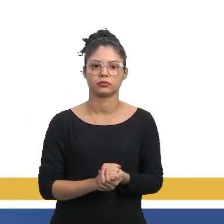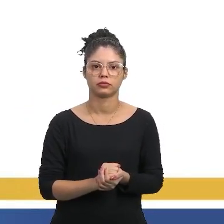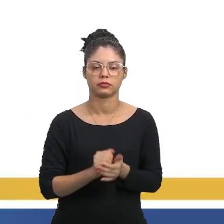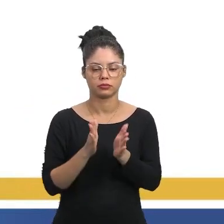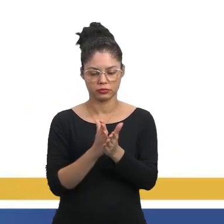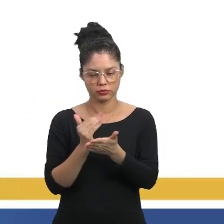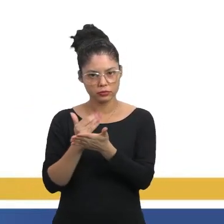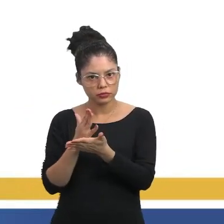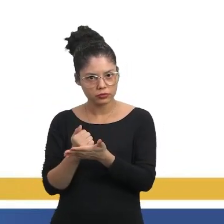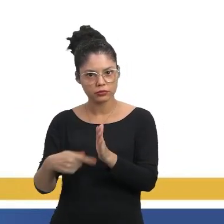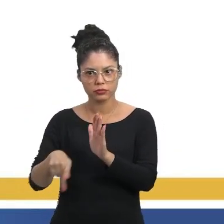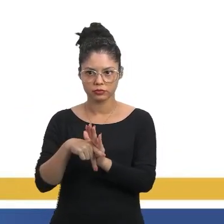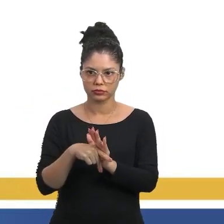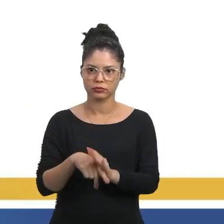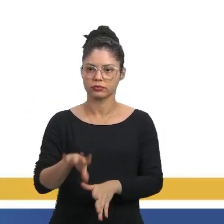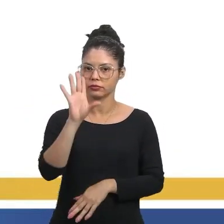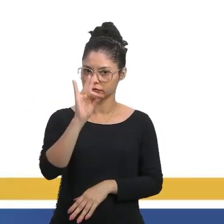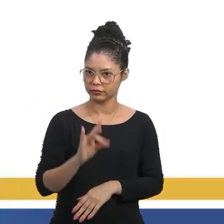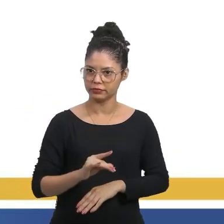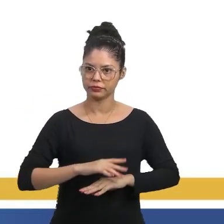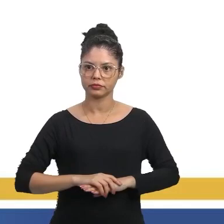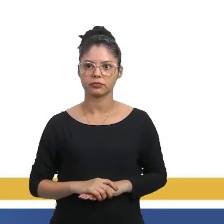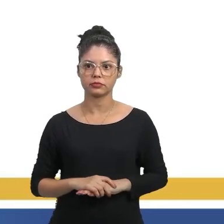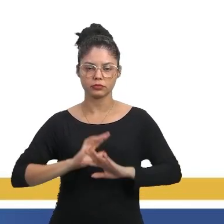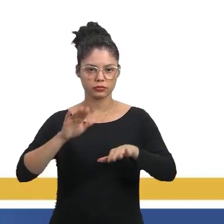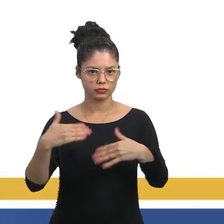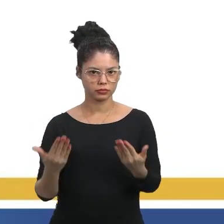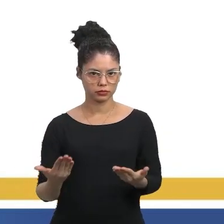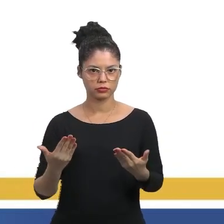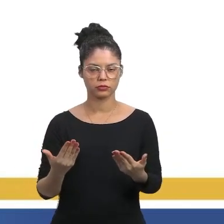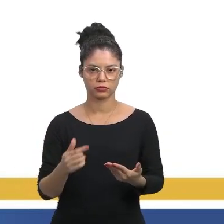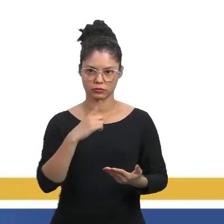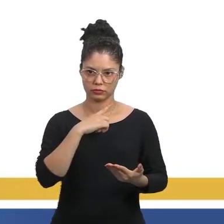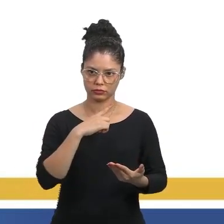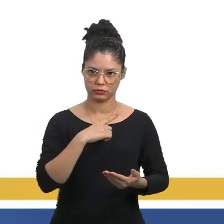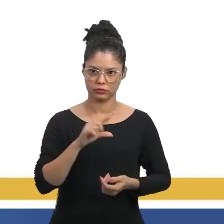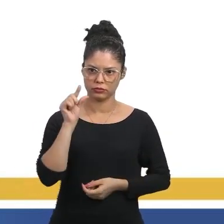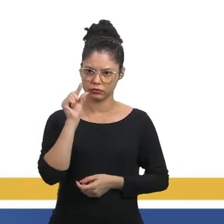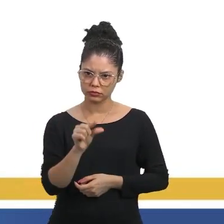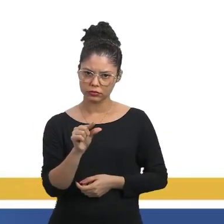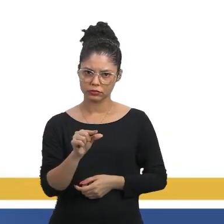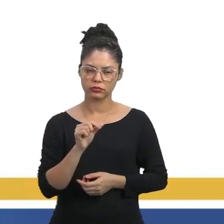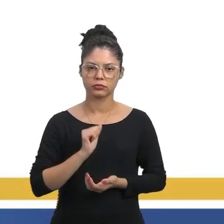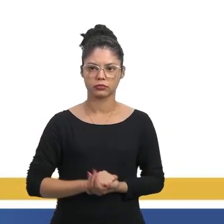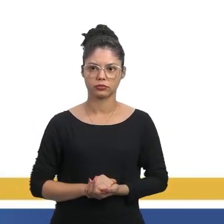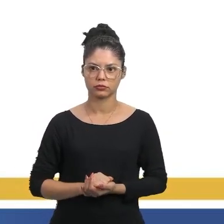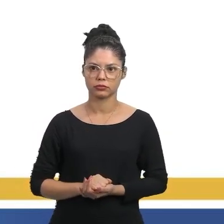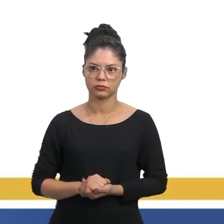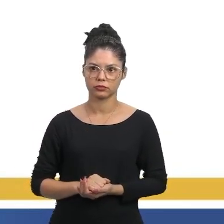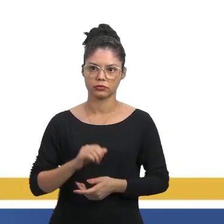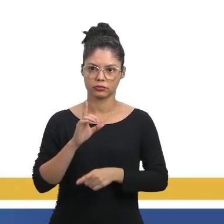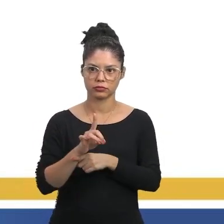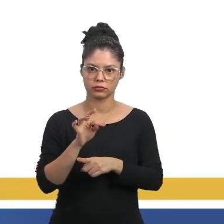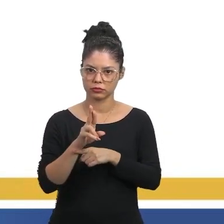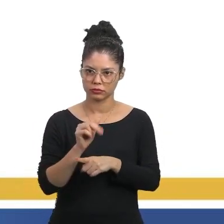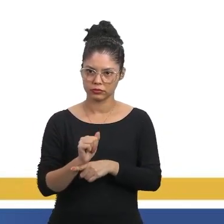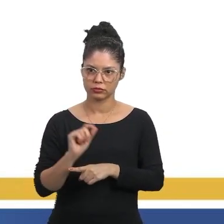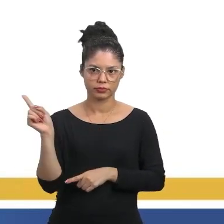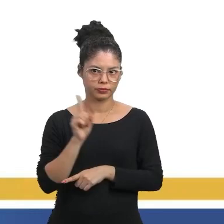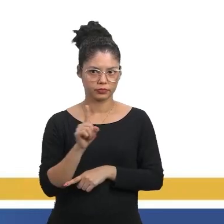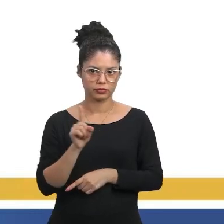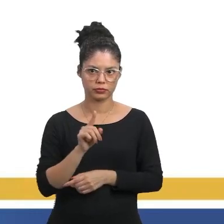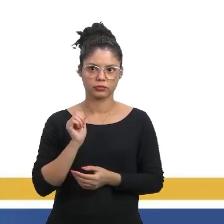partículas, as especificidades do lado. Qual o modelo que contém partículas subatômicas? Dalton tem isso?